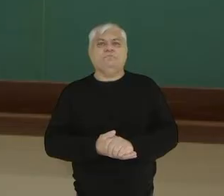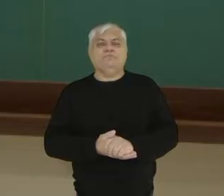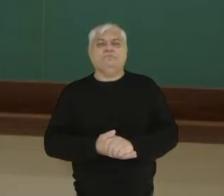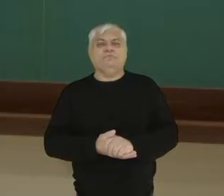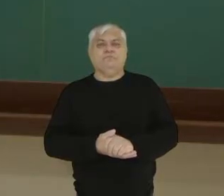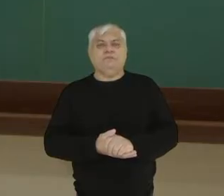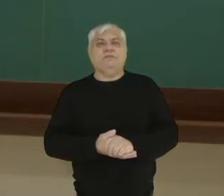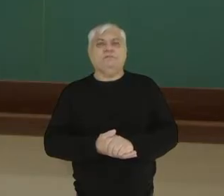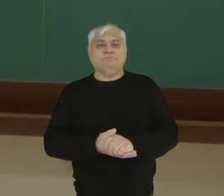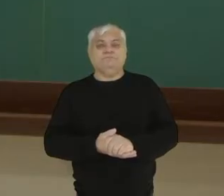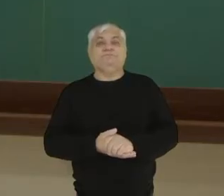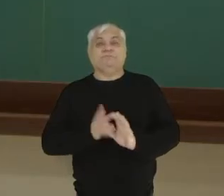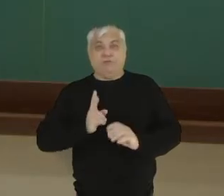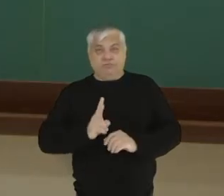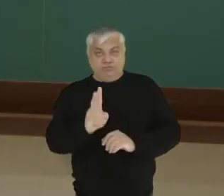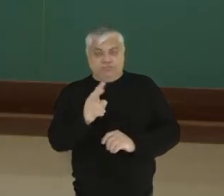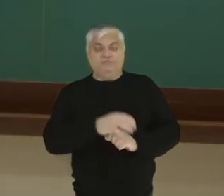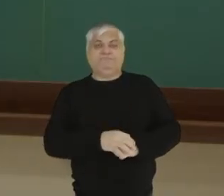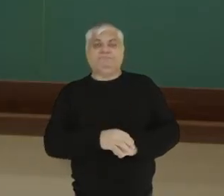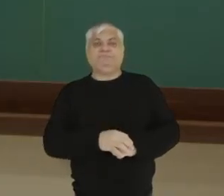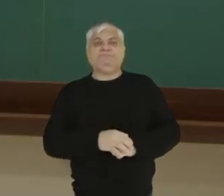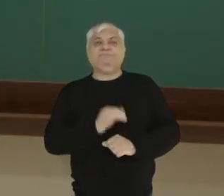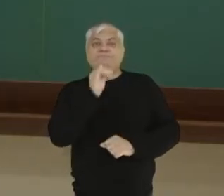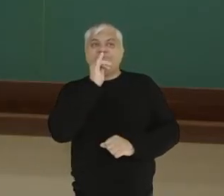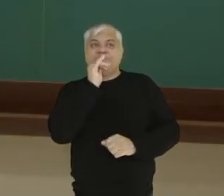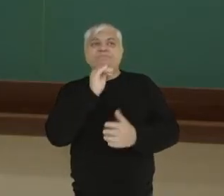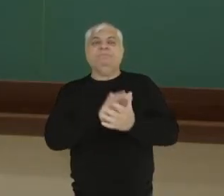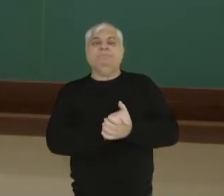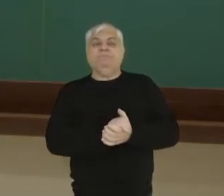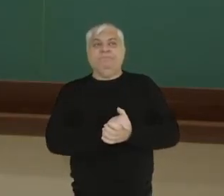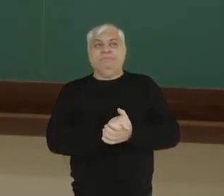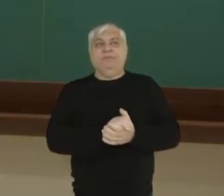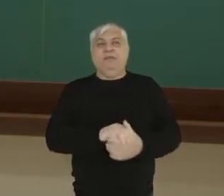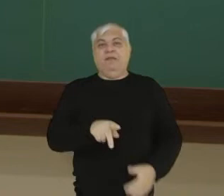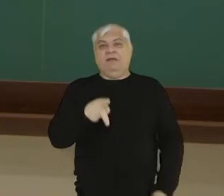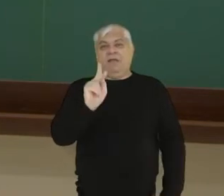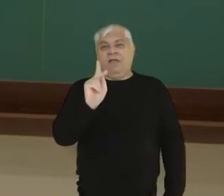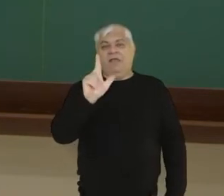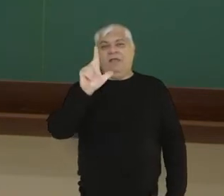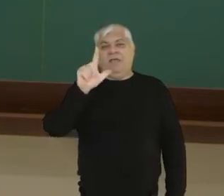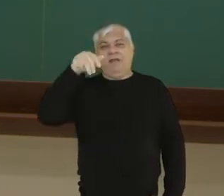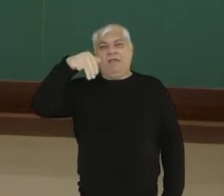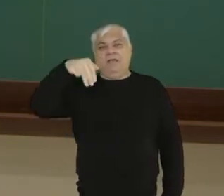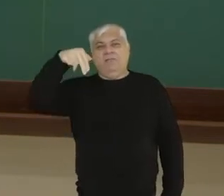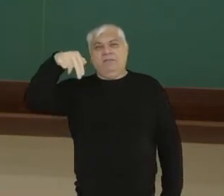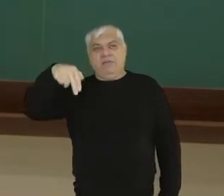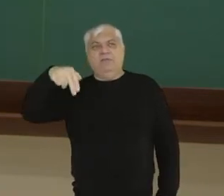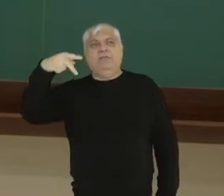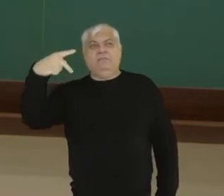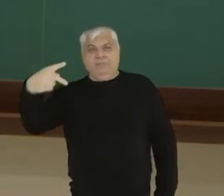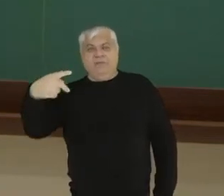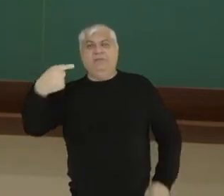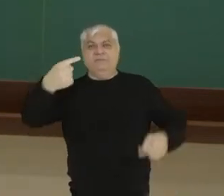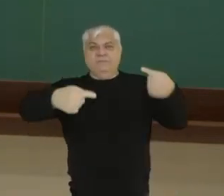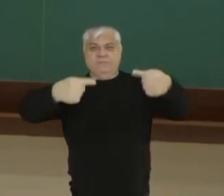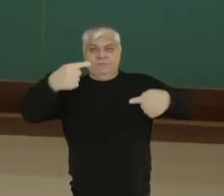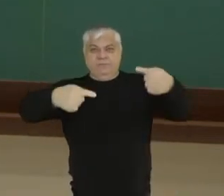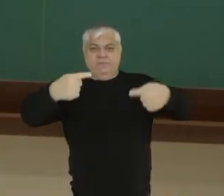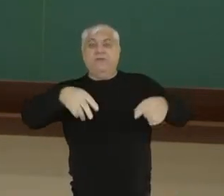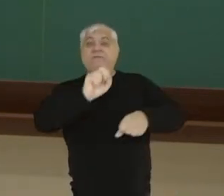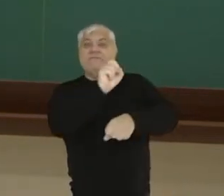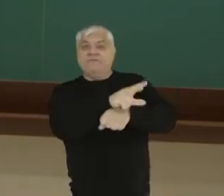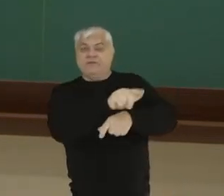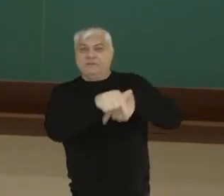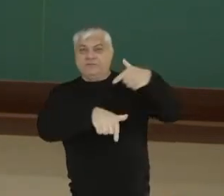O nosso exercício continua, né? Então aqui, os candidatos K, L, M, N e P estão disputando uma única vaga de